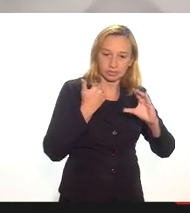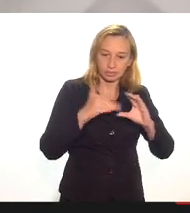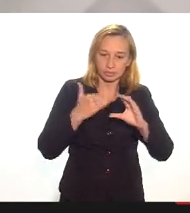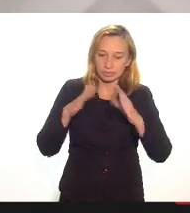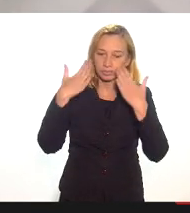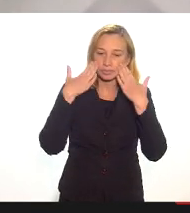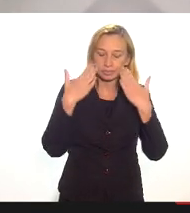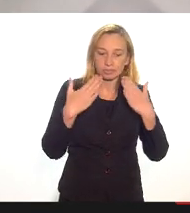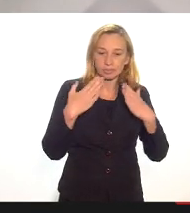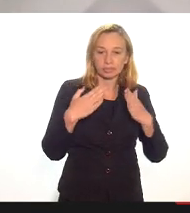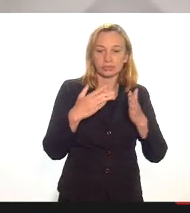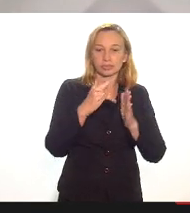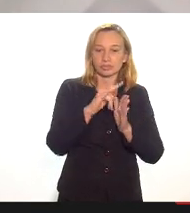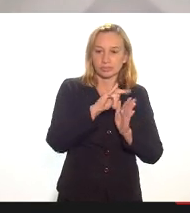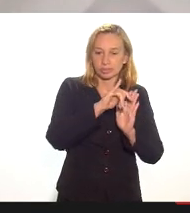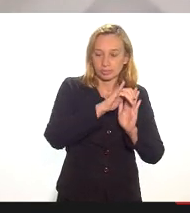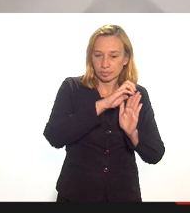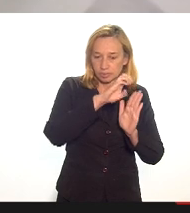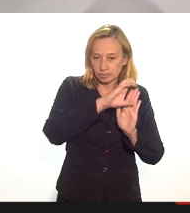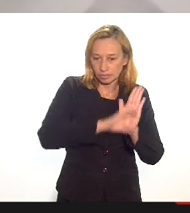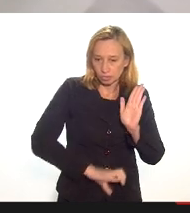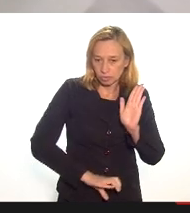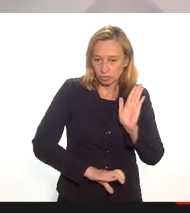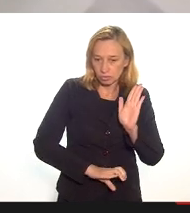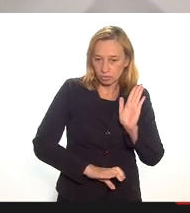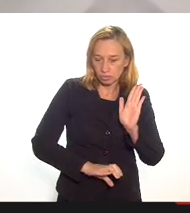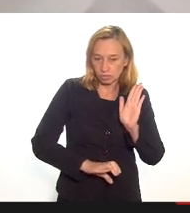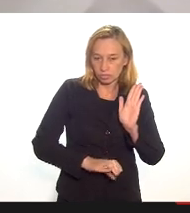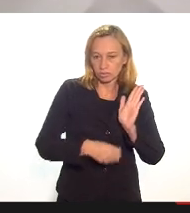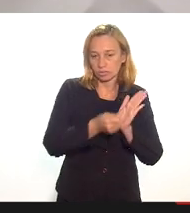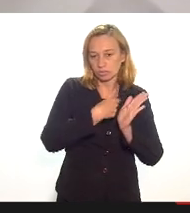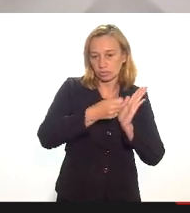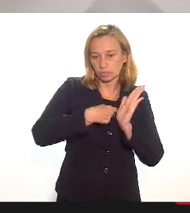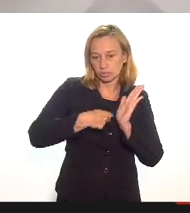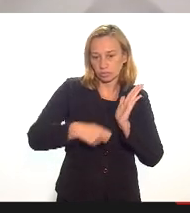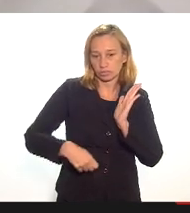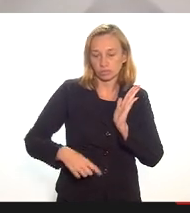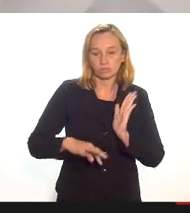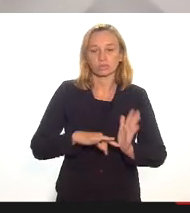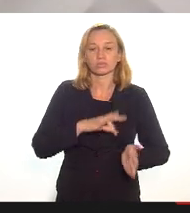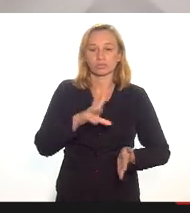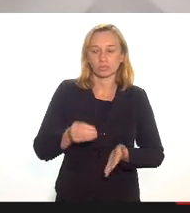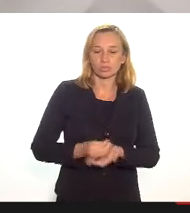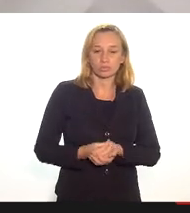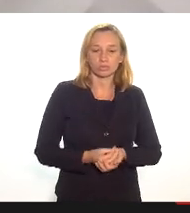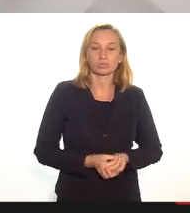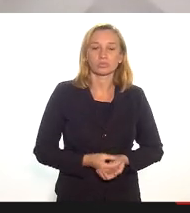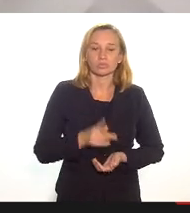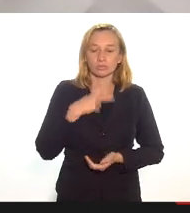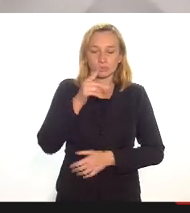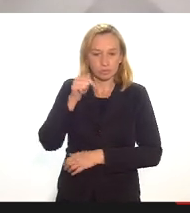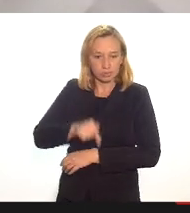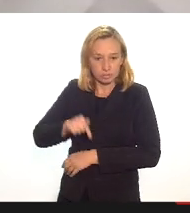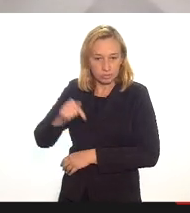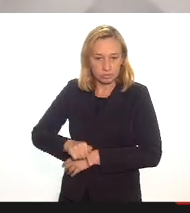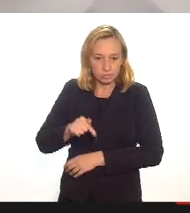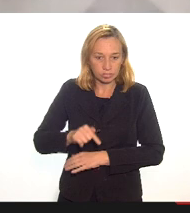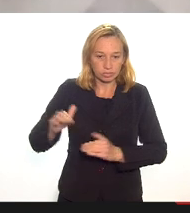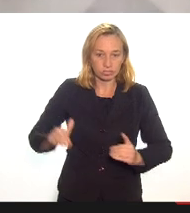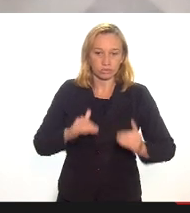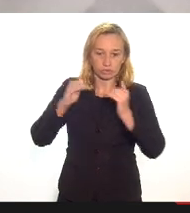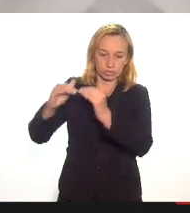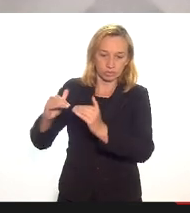seu currículo e preenchendo a ficha de inscrição. Então, o que foi dito aqui pela superintendência